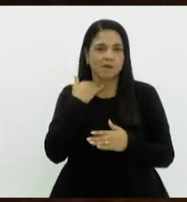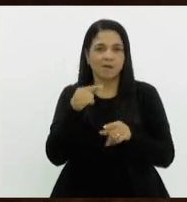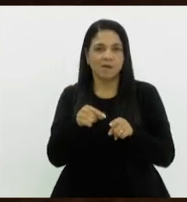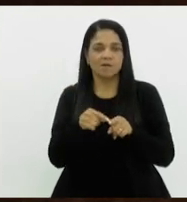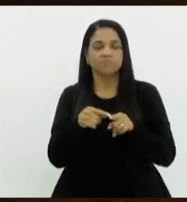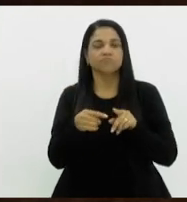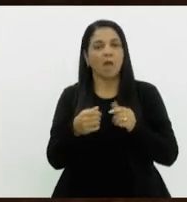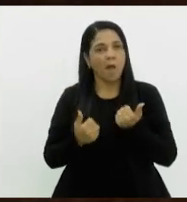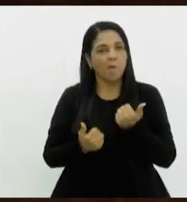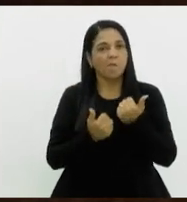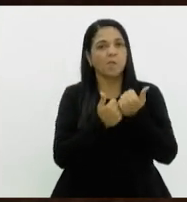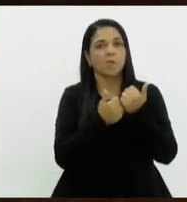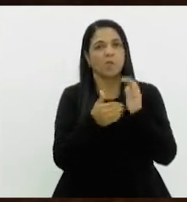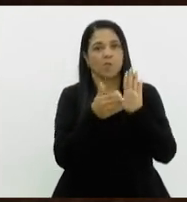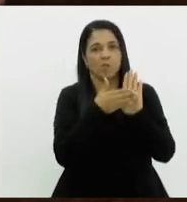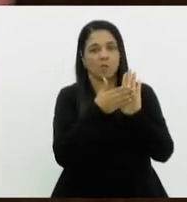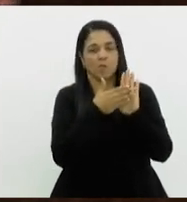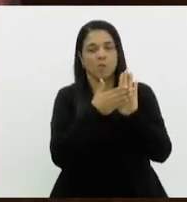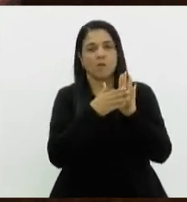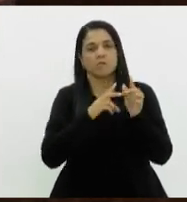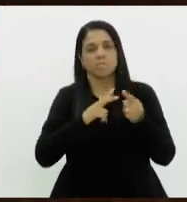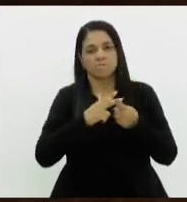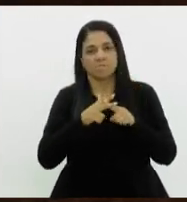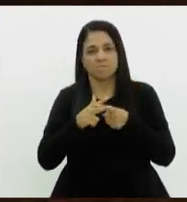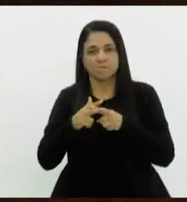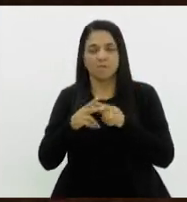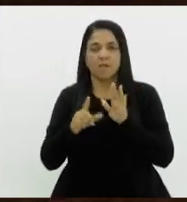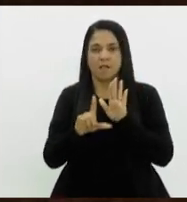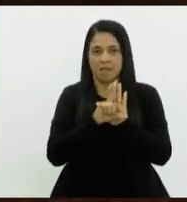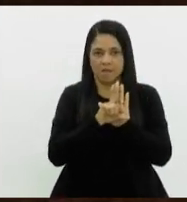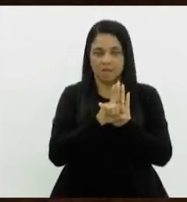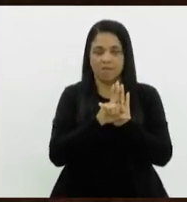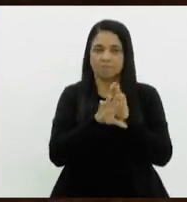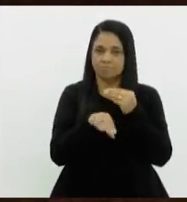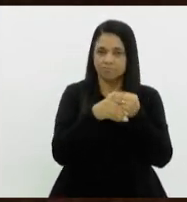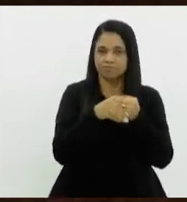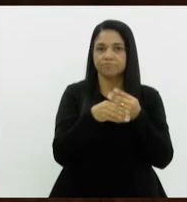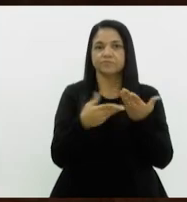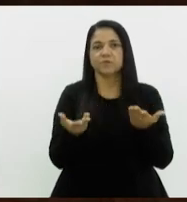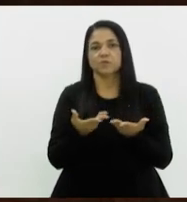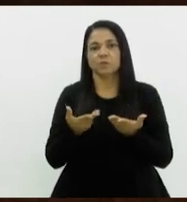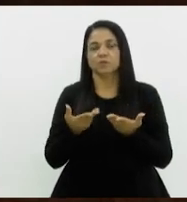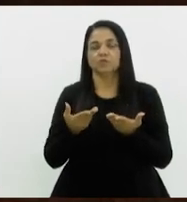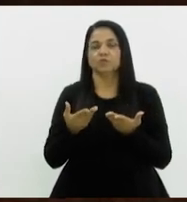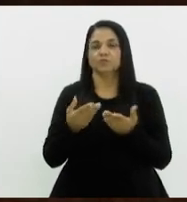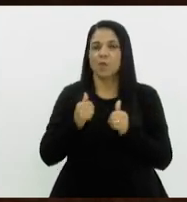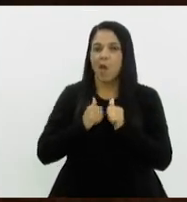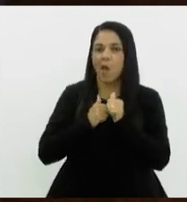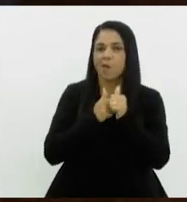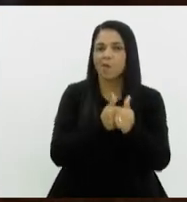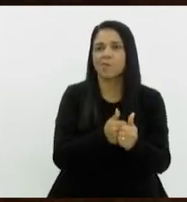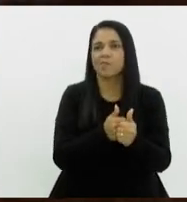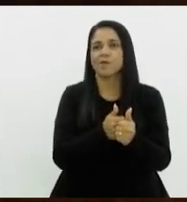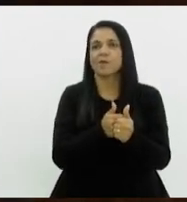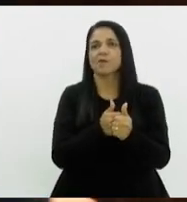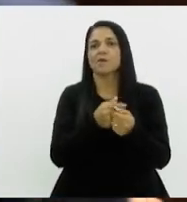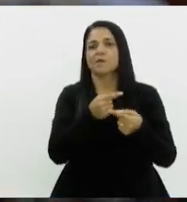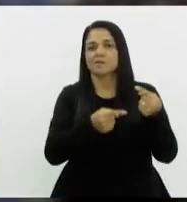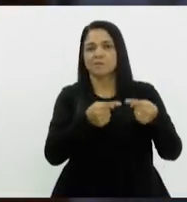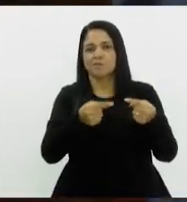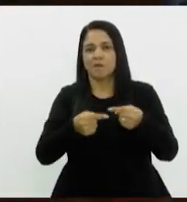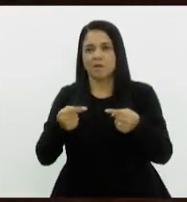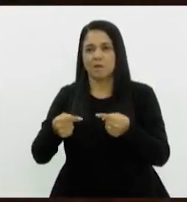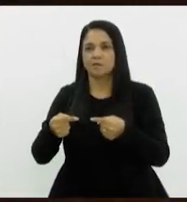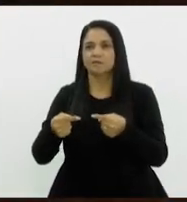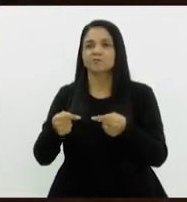da proposta da alteração dessa lei, Tia Ju, que vieram hoje aqui acompanhar, então, o debate, a